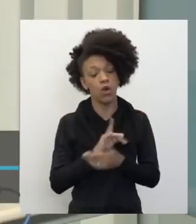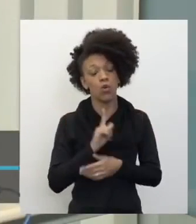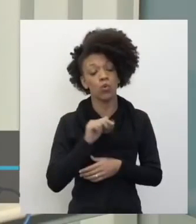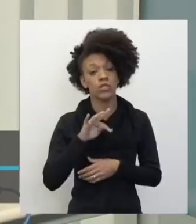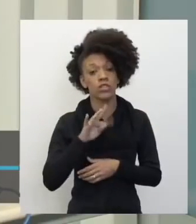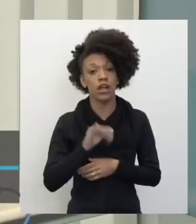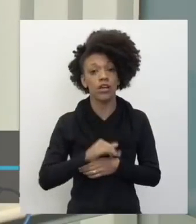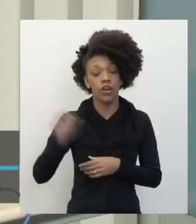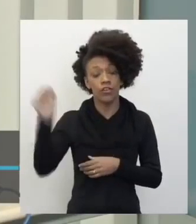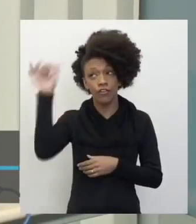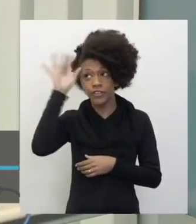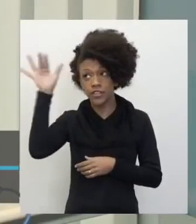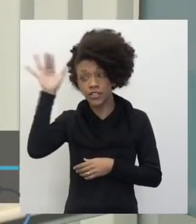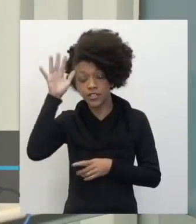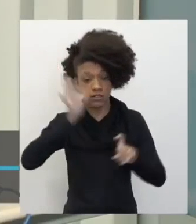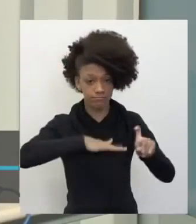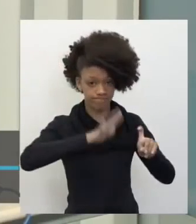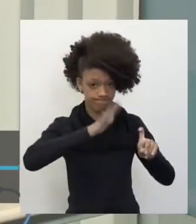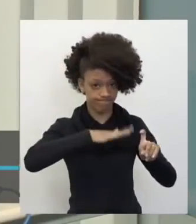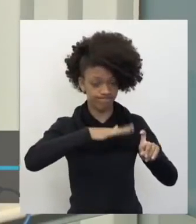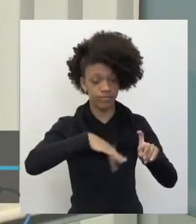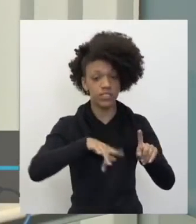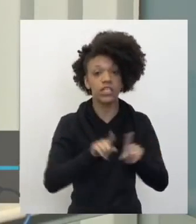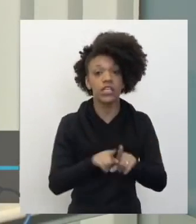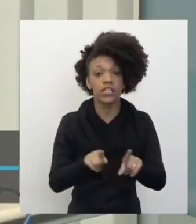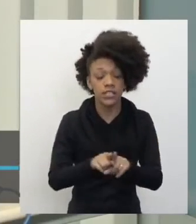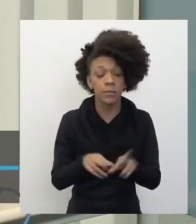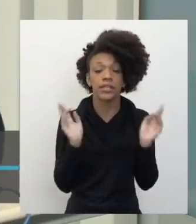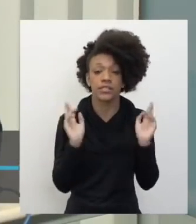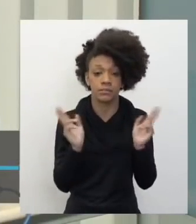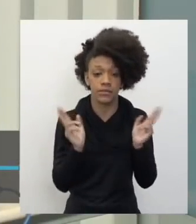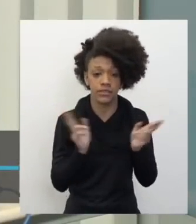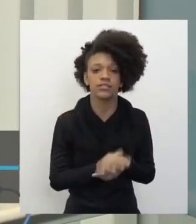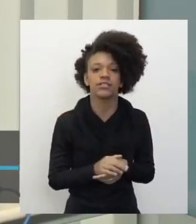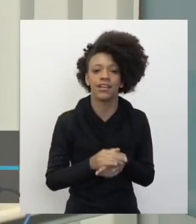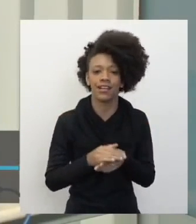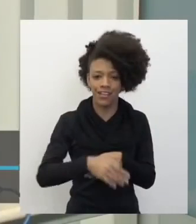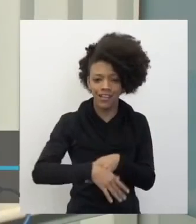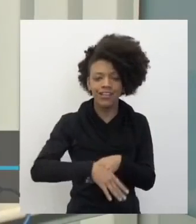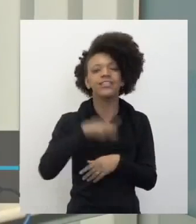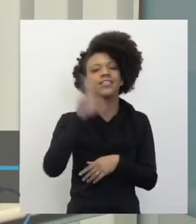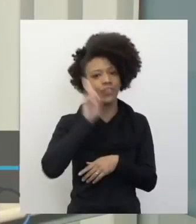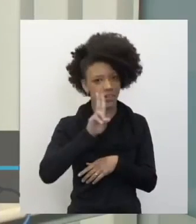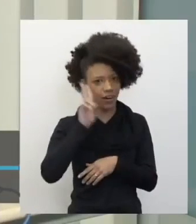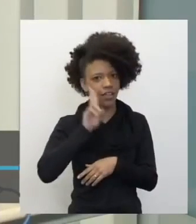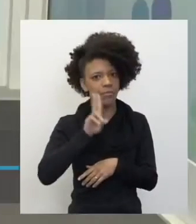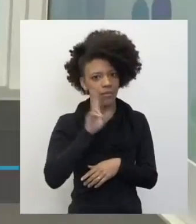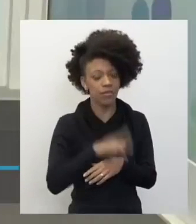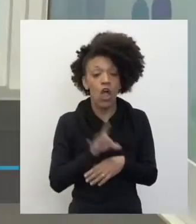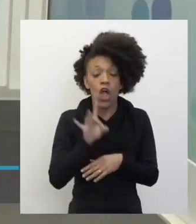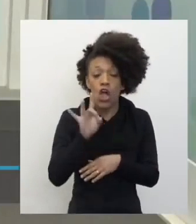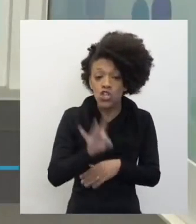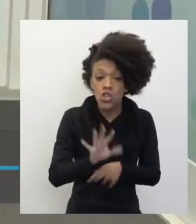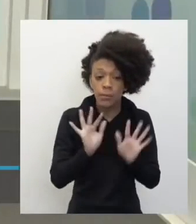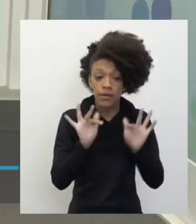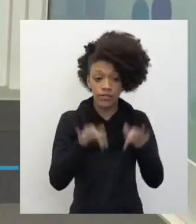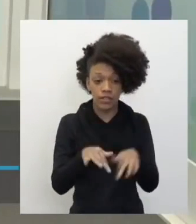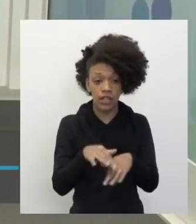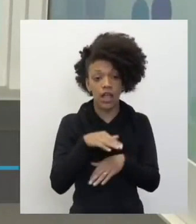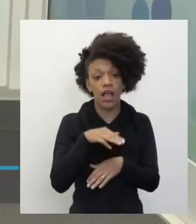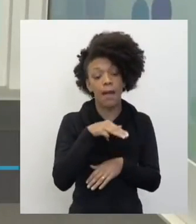fantasia da mitologia, os males e também a esperança. Eles foram lembrando, né? Que foi o que ficou. Só para encerrar, a